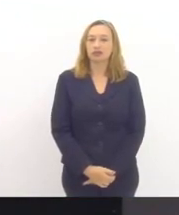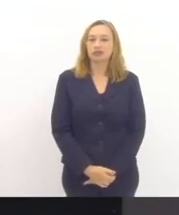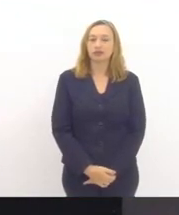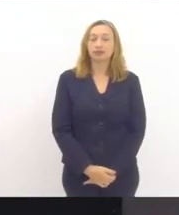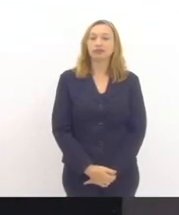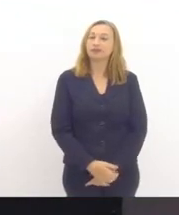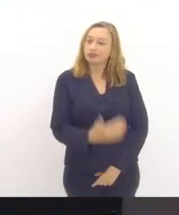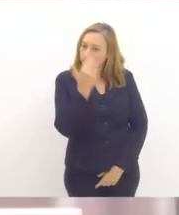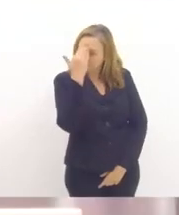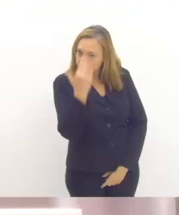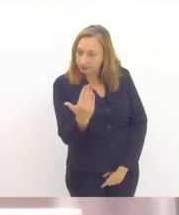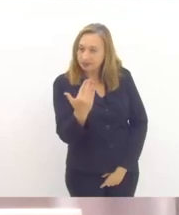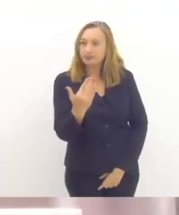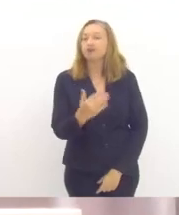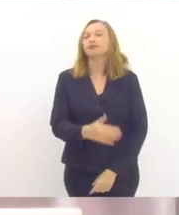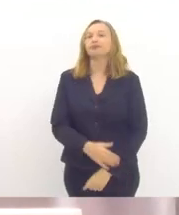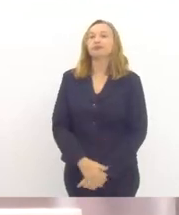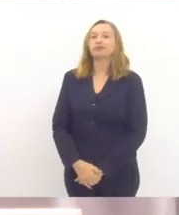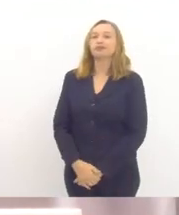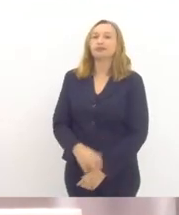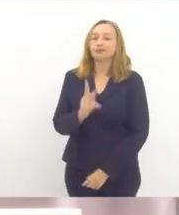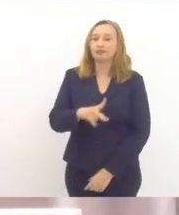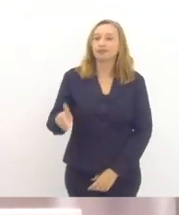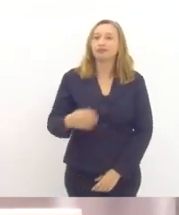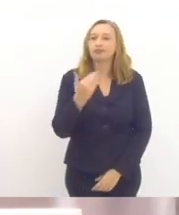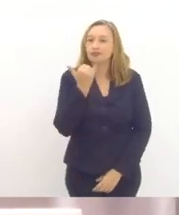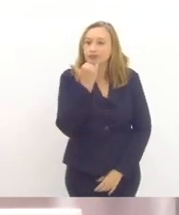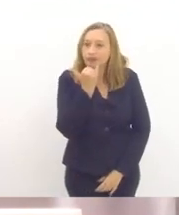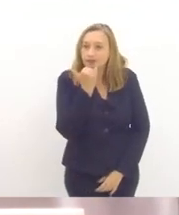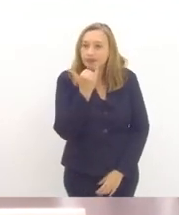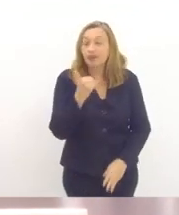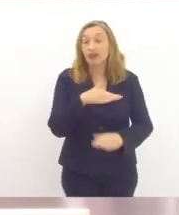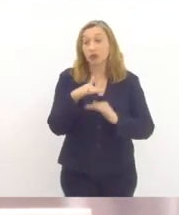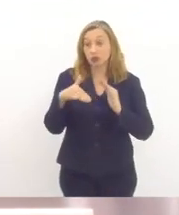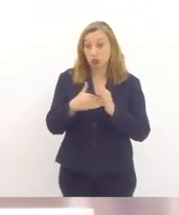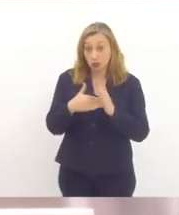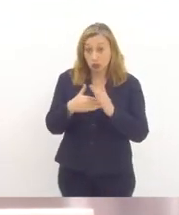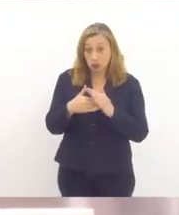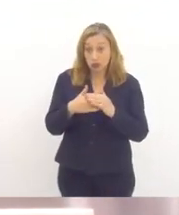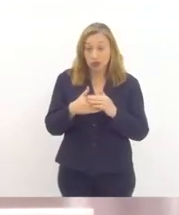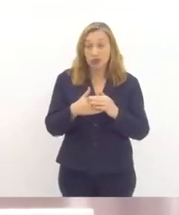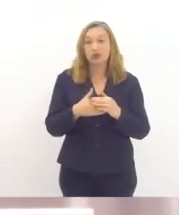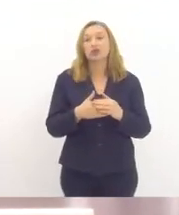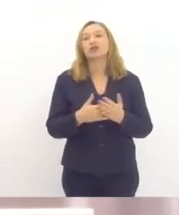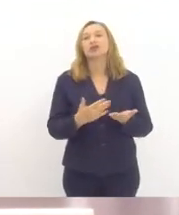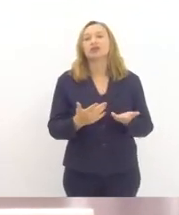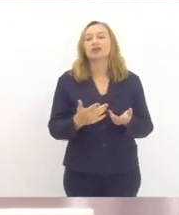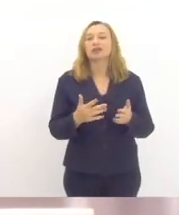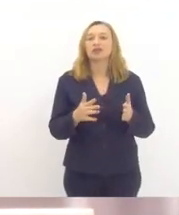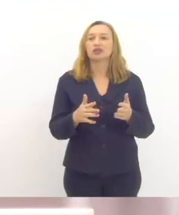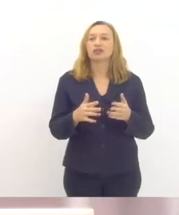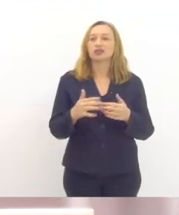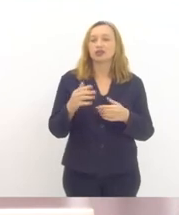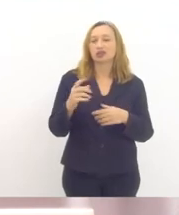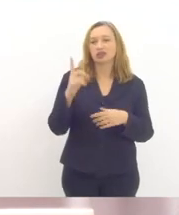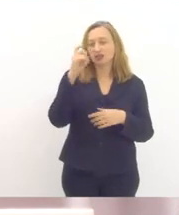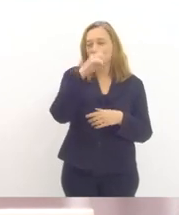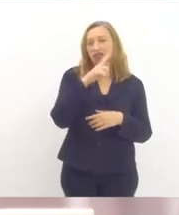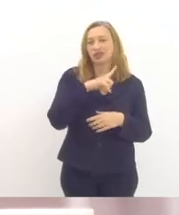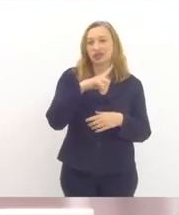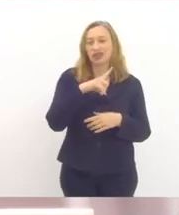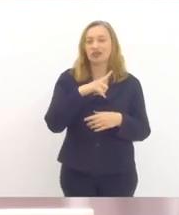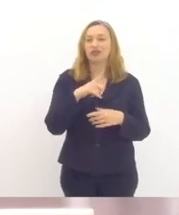Muito obrigado, professora Del Carmen. Eu peço desculpa a todos pelos contratempos tecnológicos que a gente enfrentou